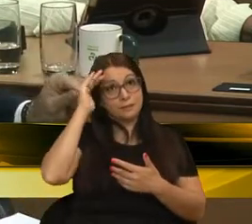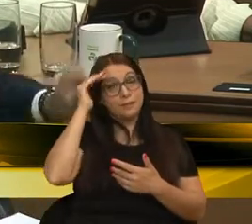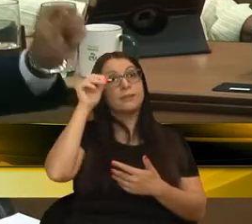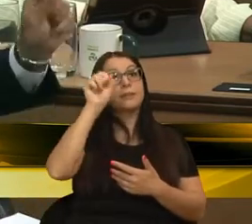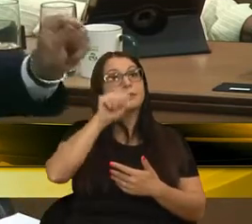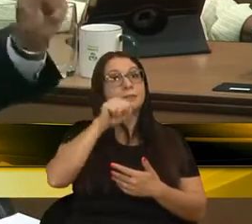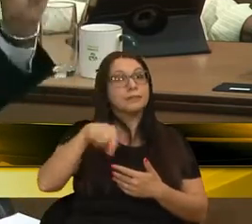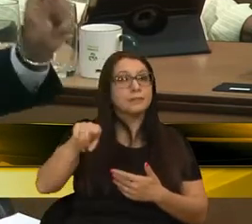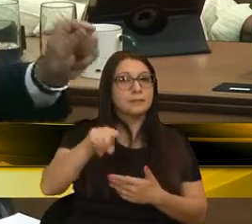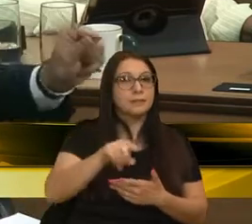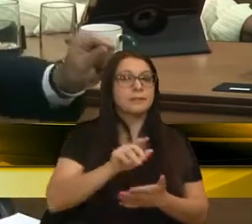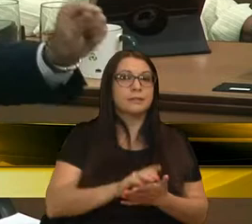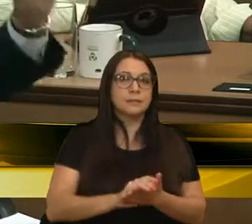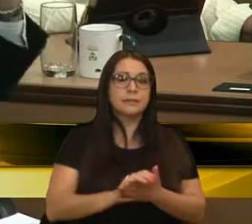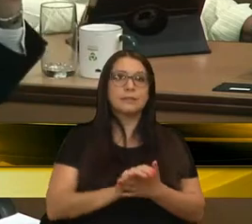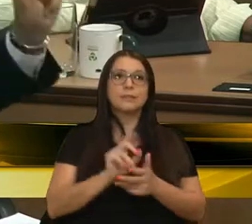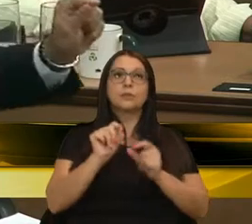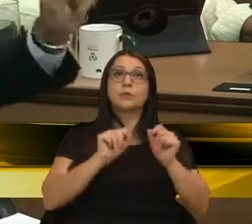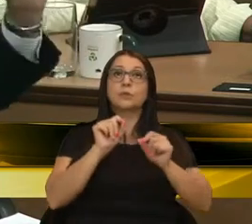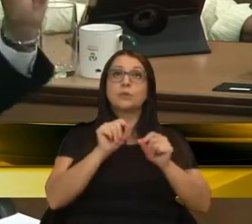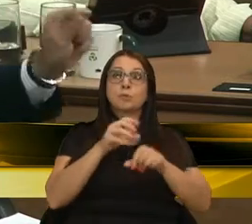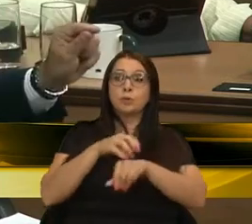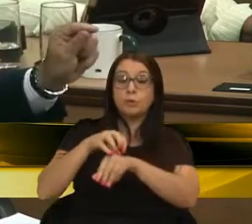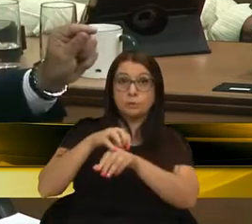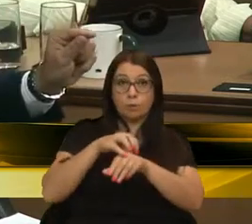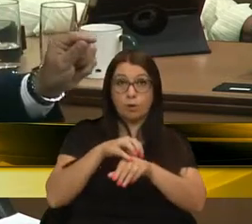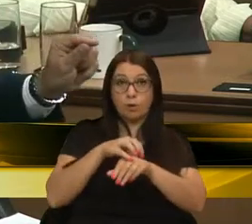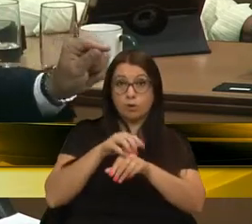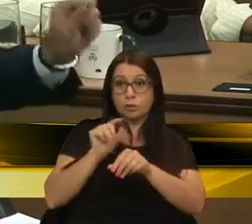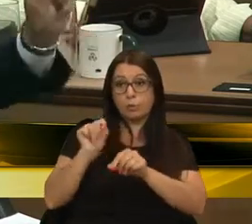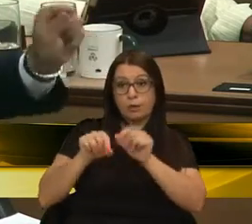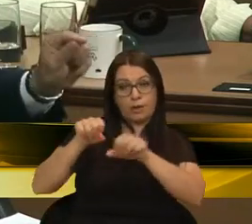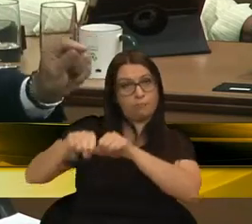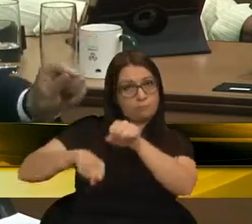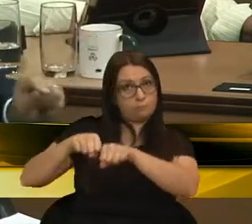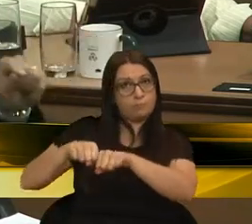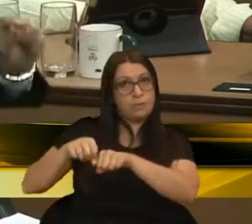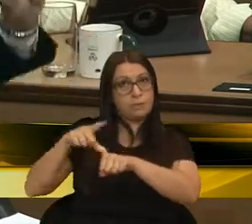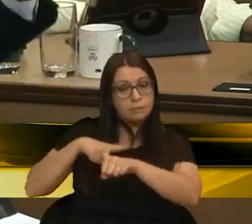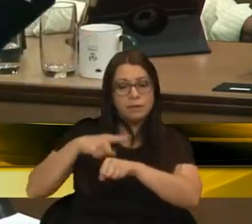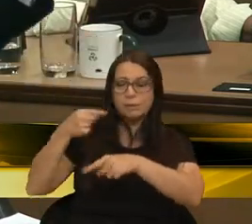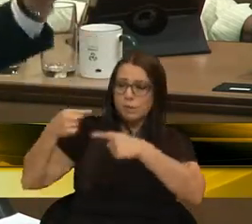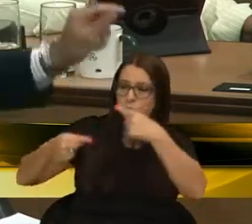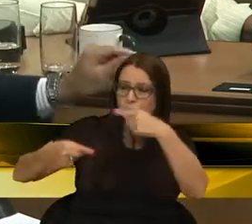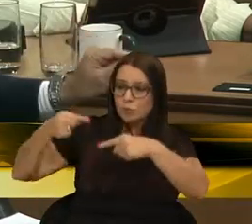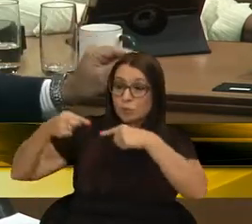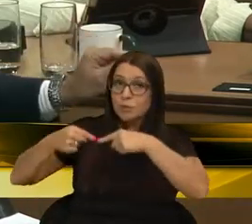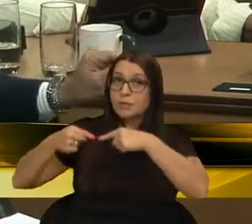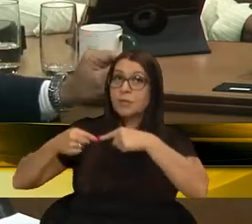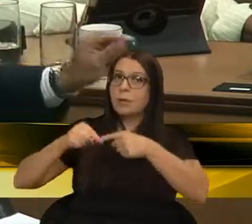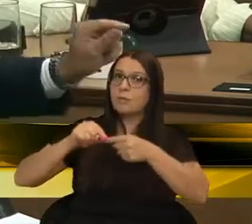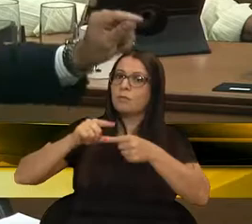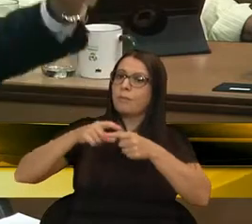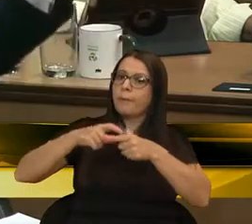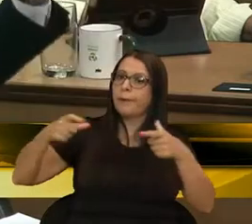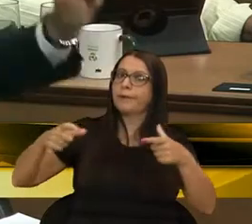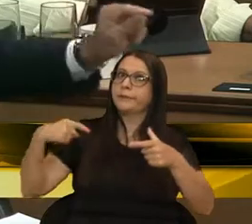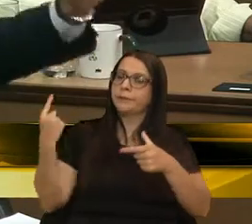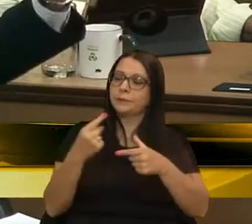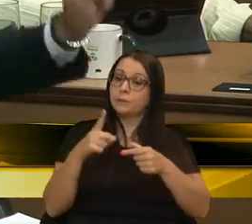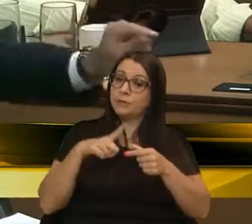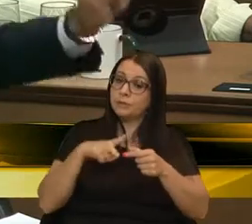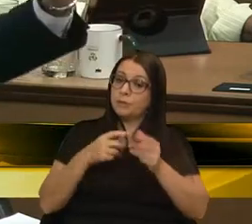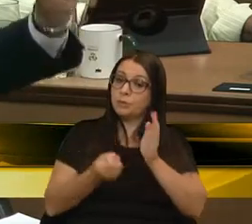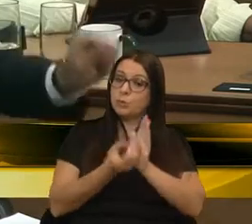sim, que a questão, né, do transporte do modal cicloviário poderia ter uma discussão mais ampla nesta casa, criando-se uma